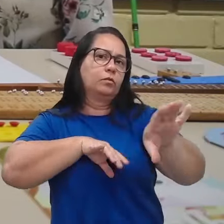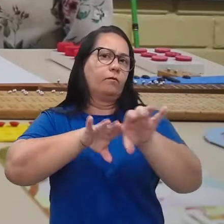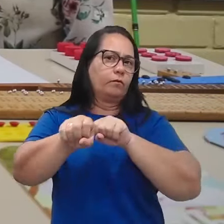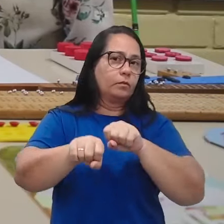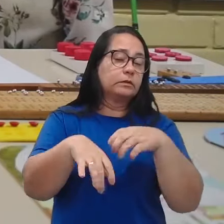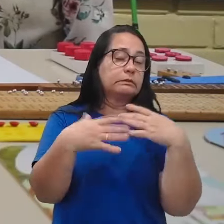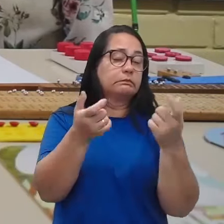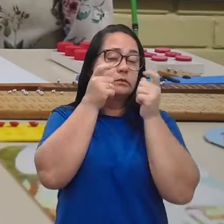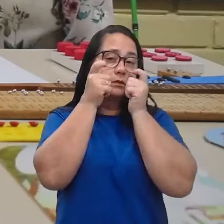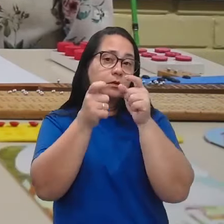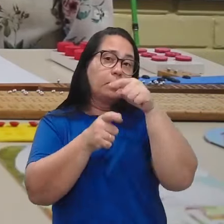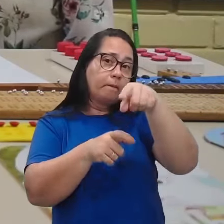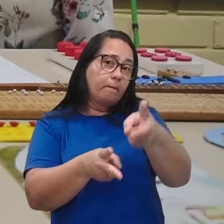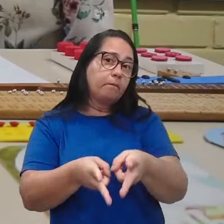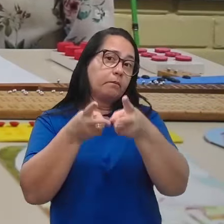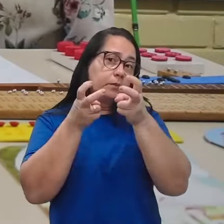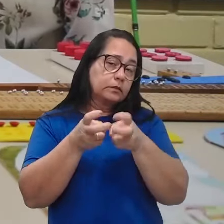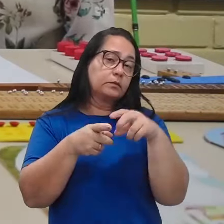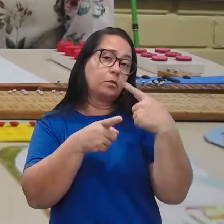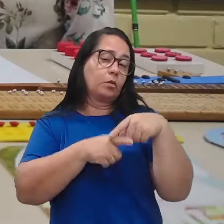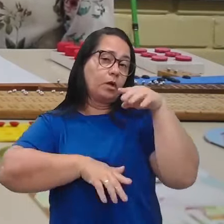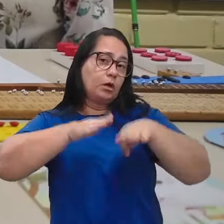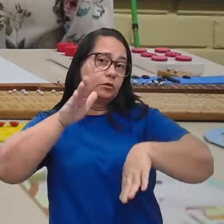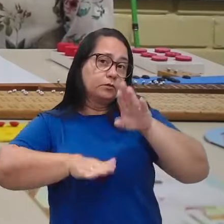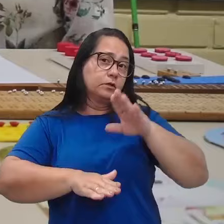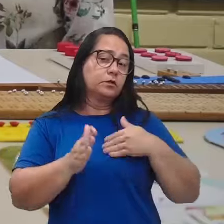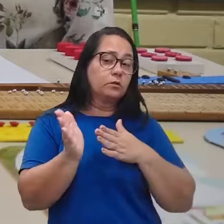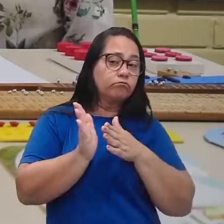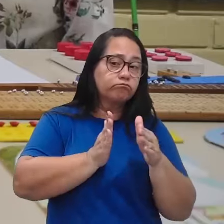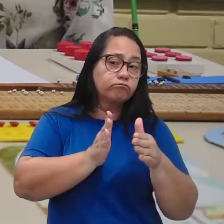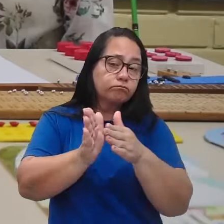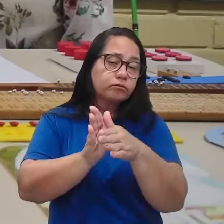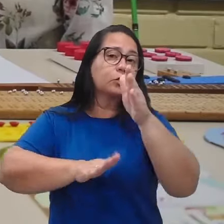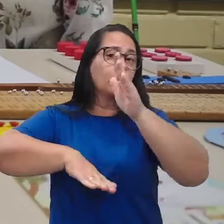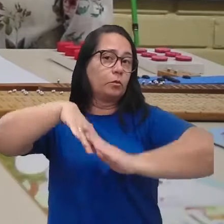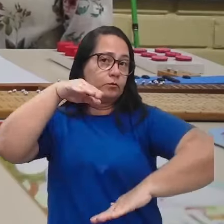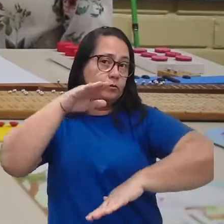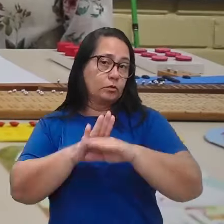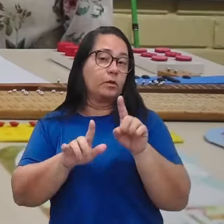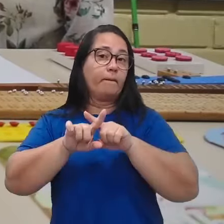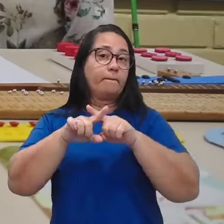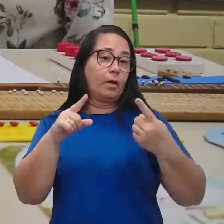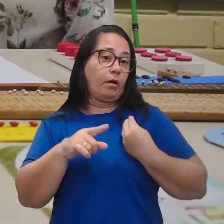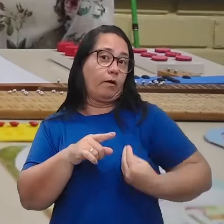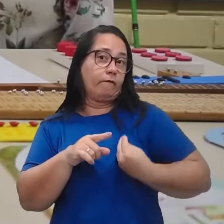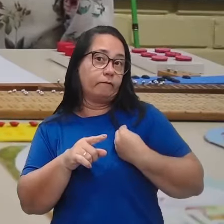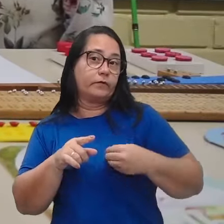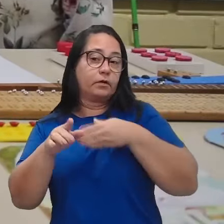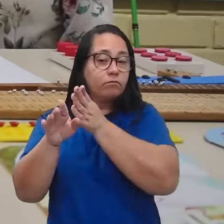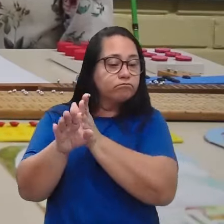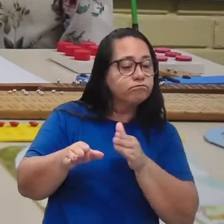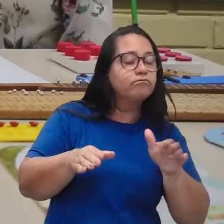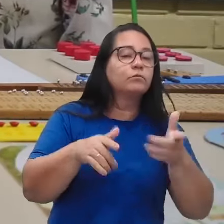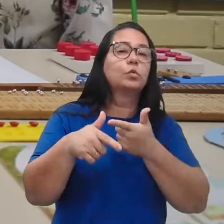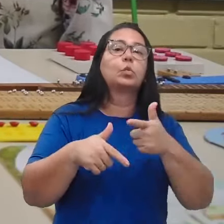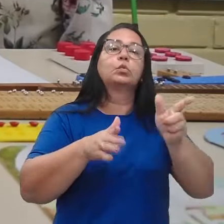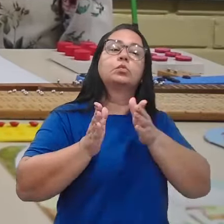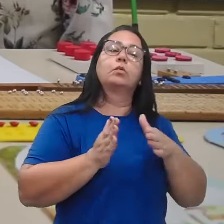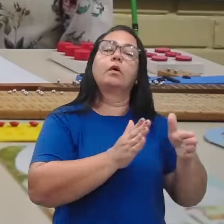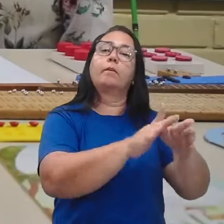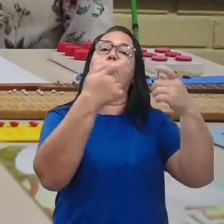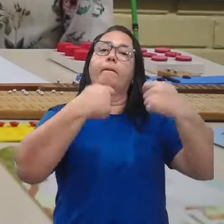estudante, você notar isso. Às vezes a gente está indo por um caminho, profissionalmente falando, mas a vida acaba levando a gente por outros caminhos, né, e a gente